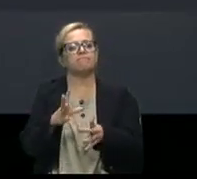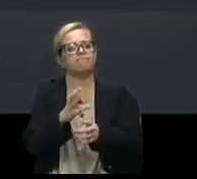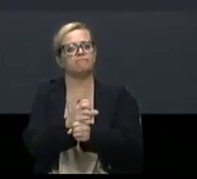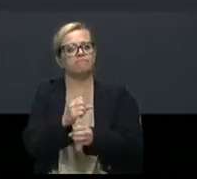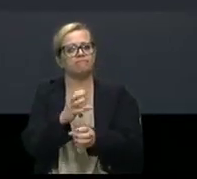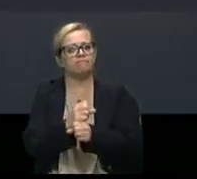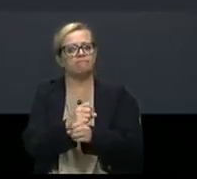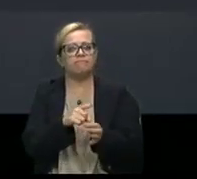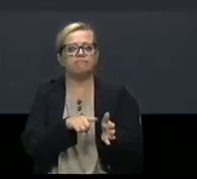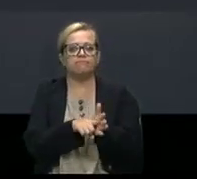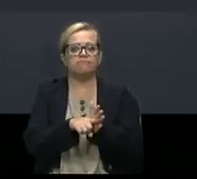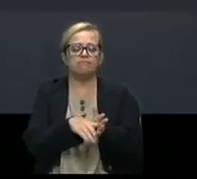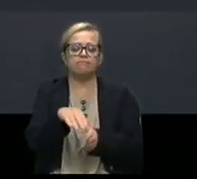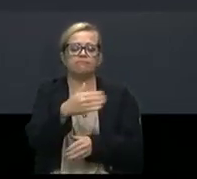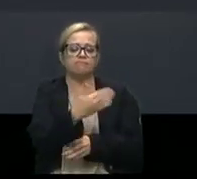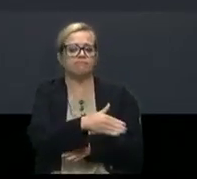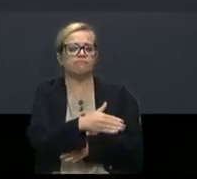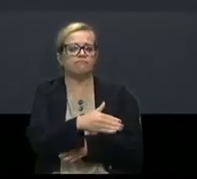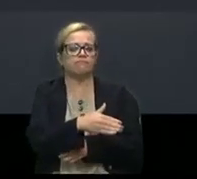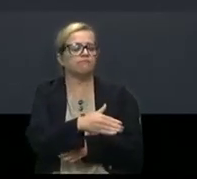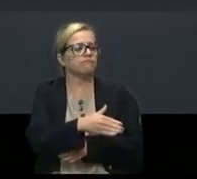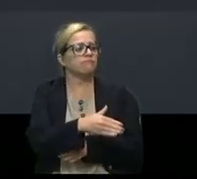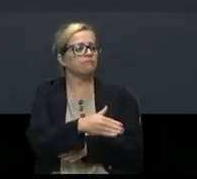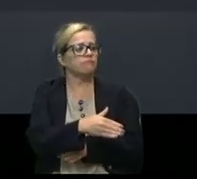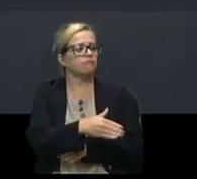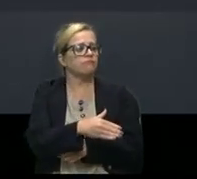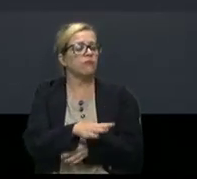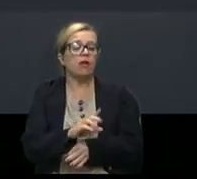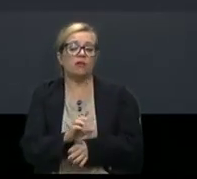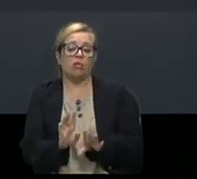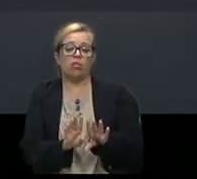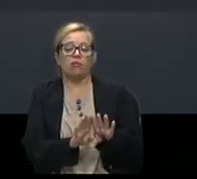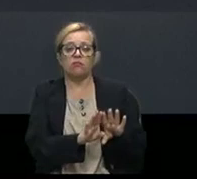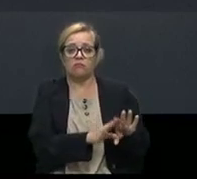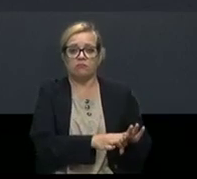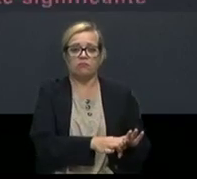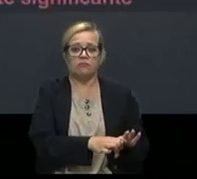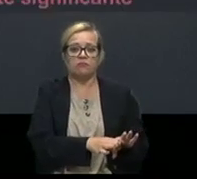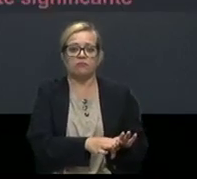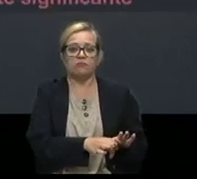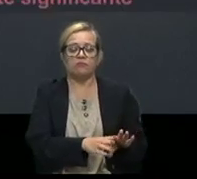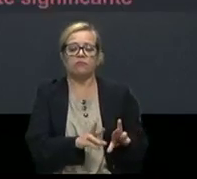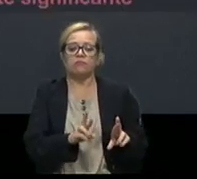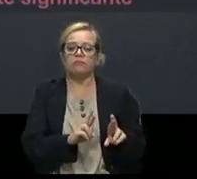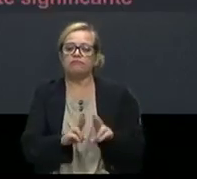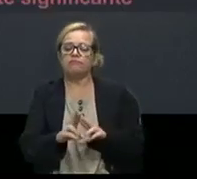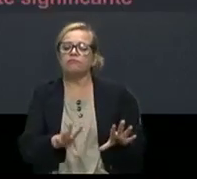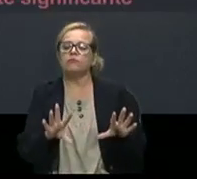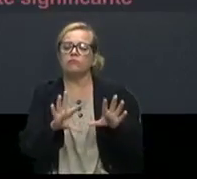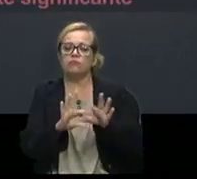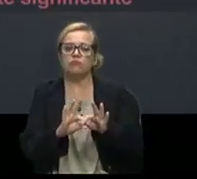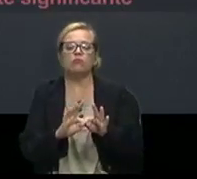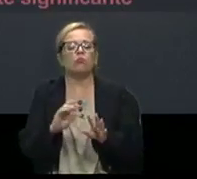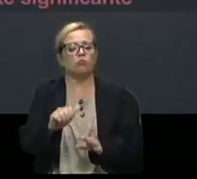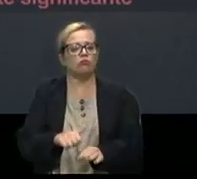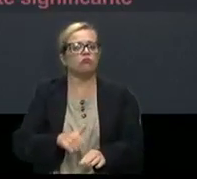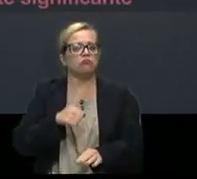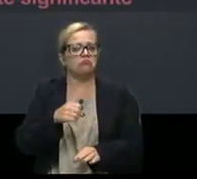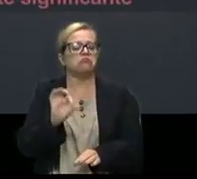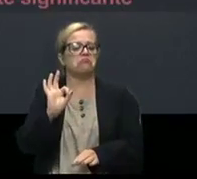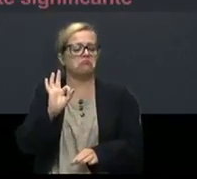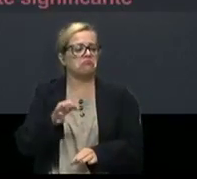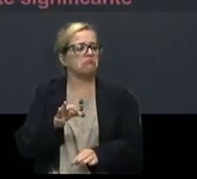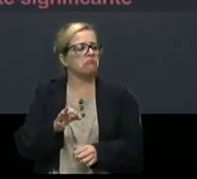calculada a estatística de teste e a hipótese foi descartada. Ou seja, a correlação pode ser considerada